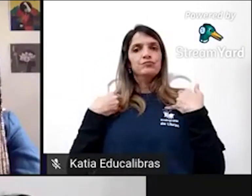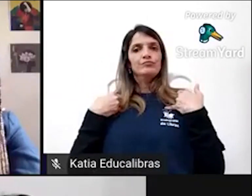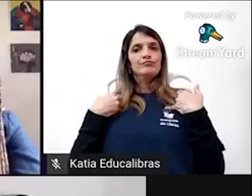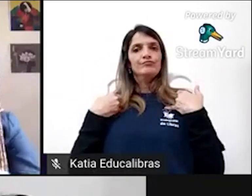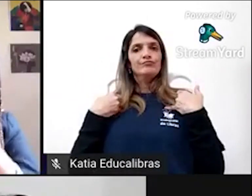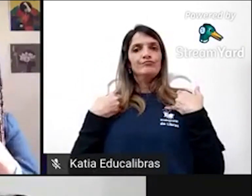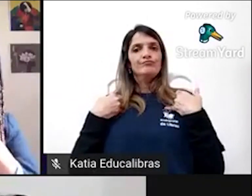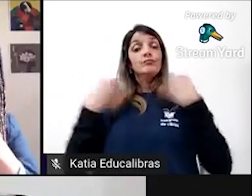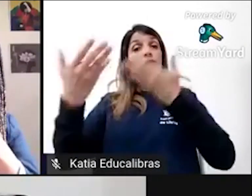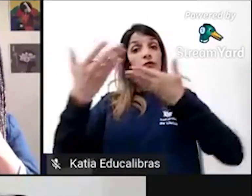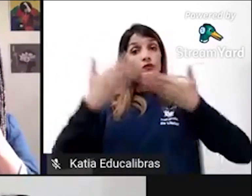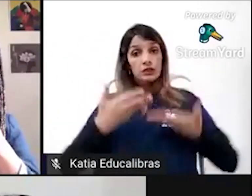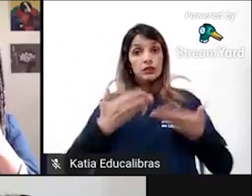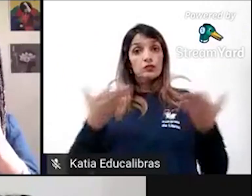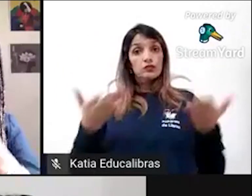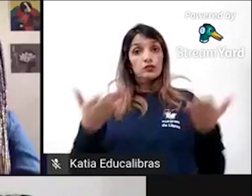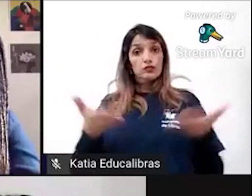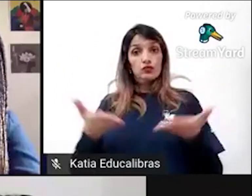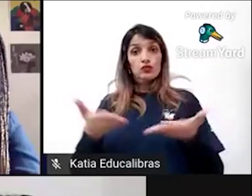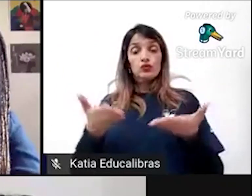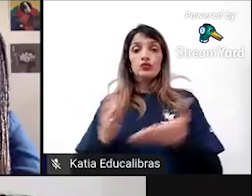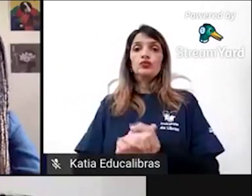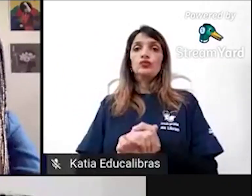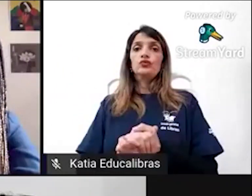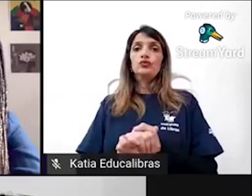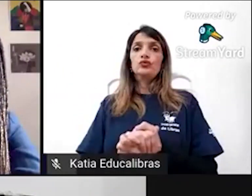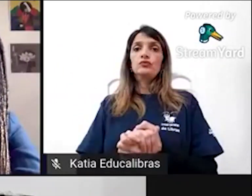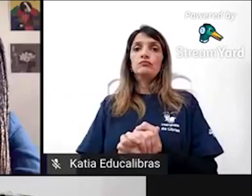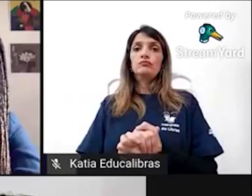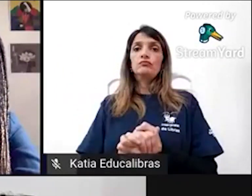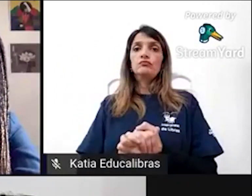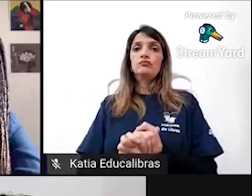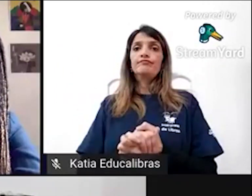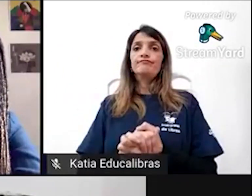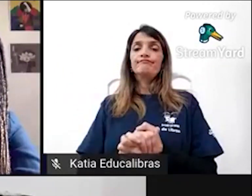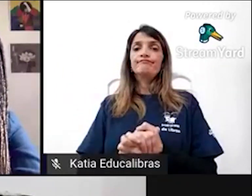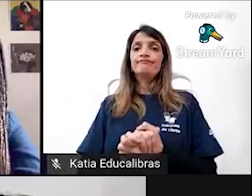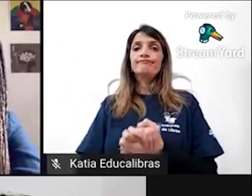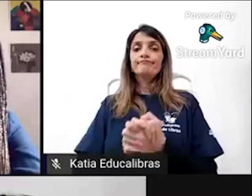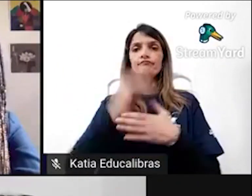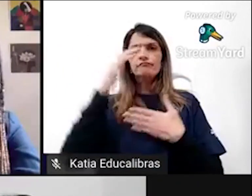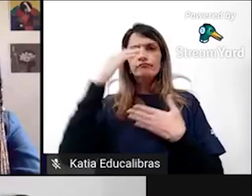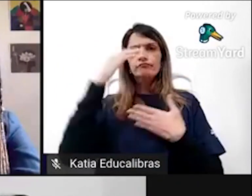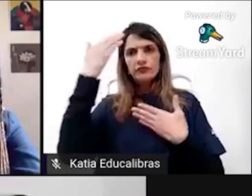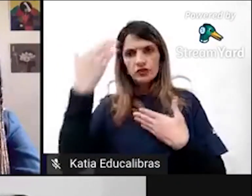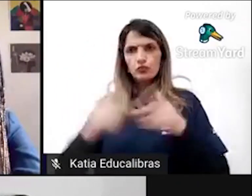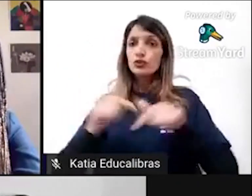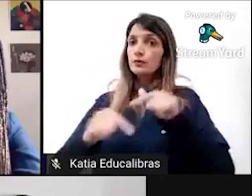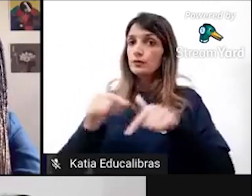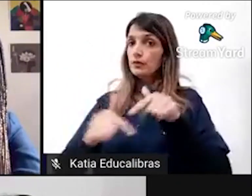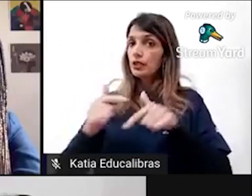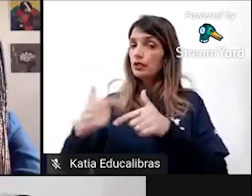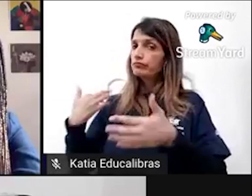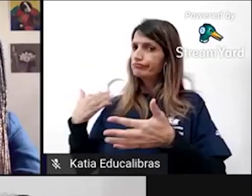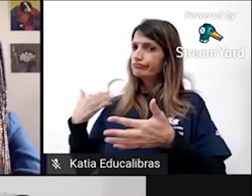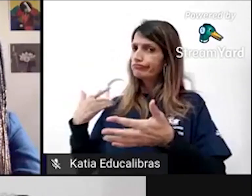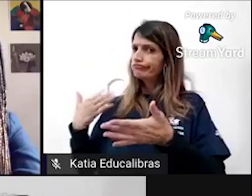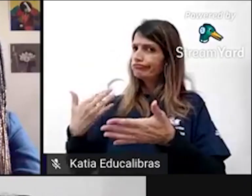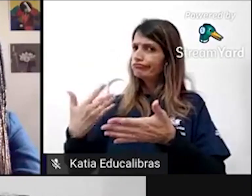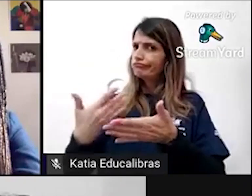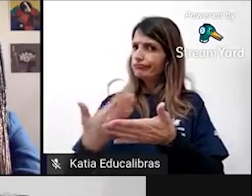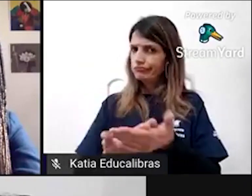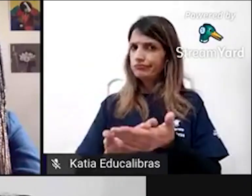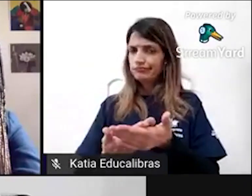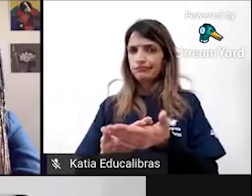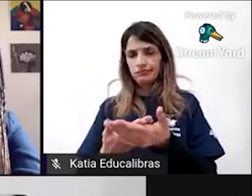sermos convidados para isso. Com um reconhecimento até do trabalho que a gente vem desenvolvendo ao longo do tempo, não apenas